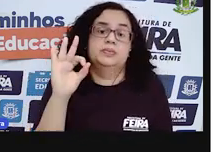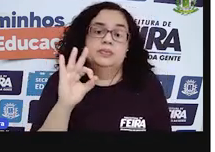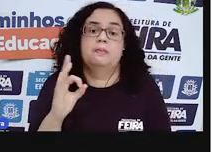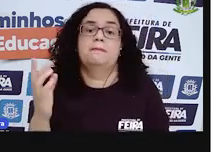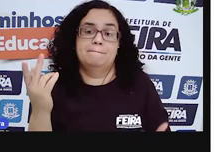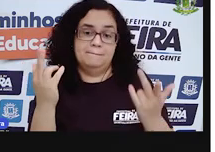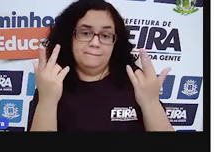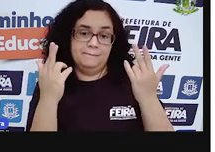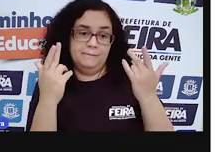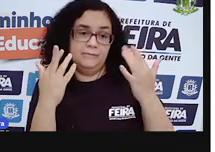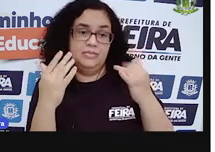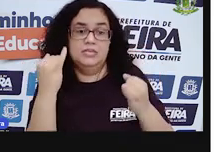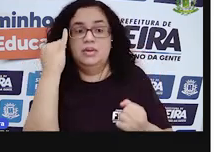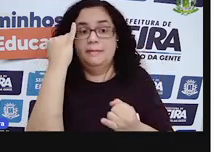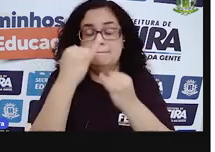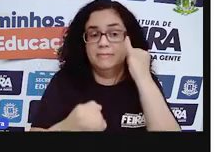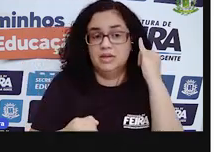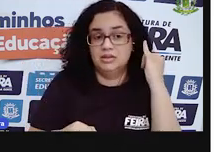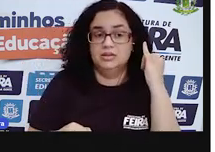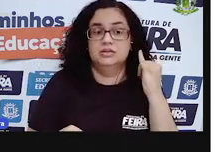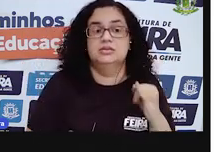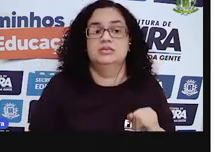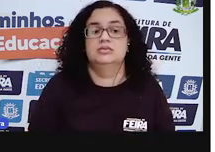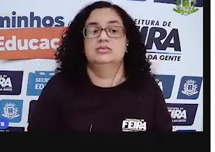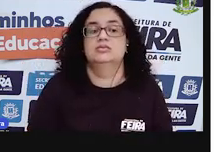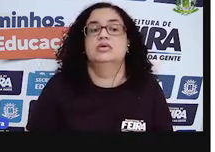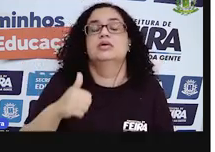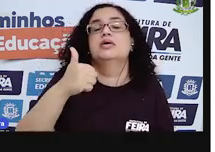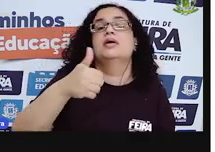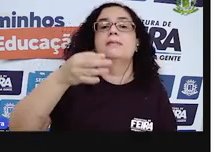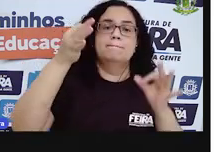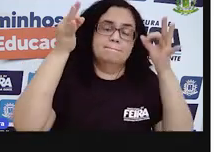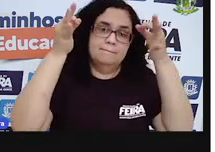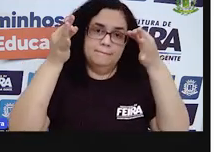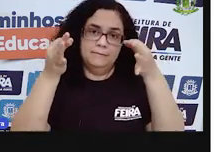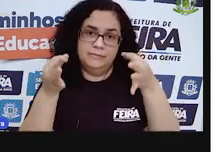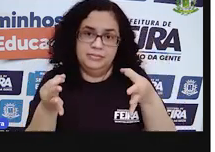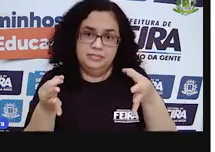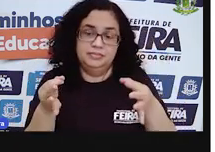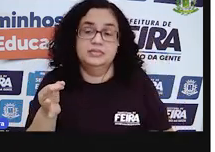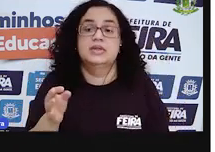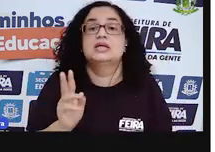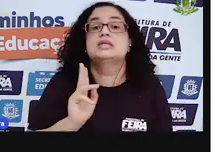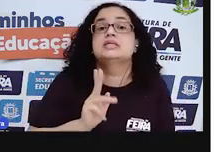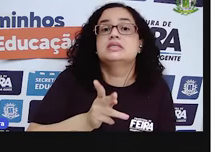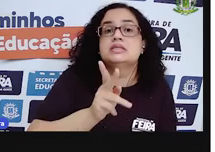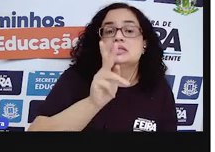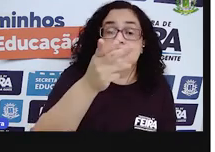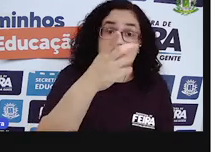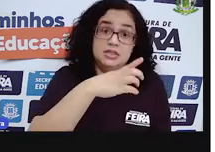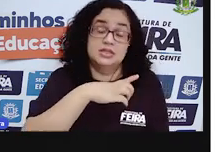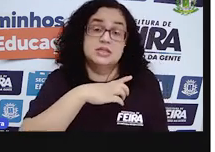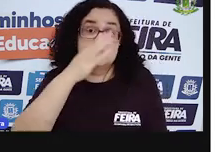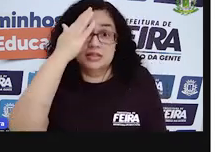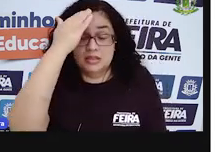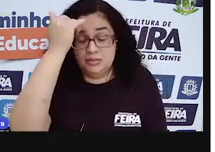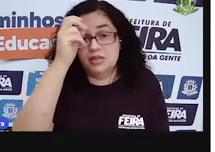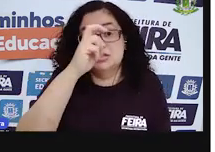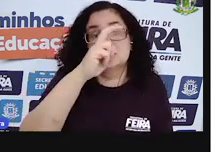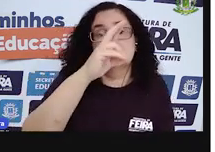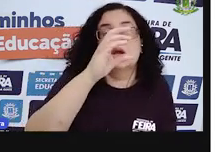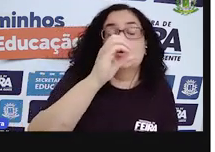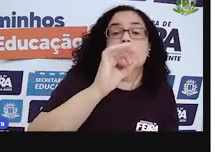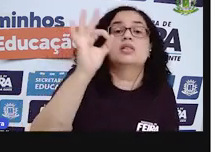é a mesma coisa que calcular metade perfeito e sempre que você quiser saber